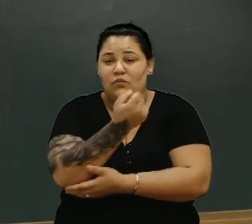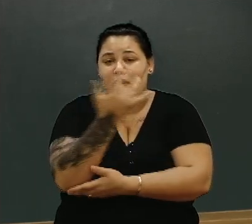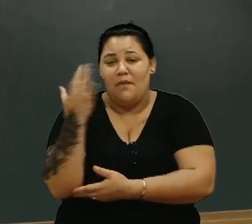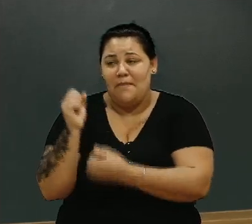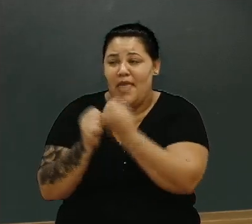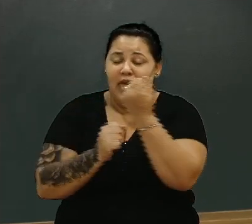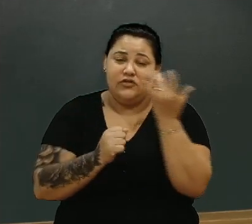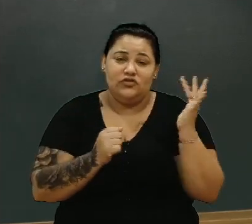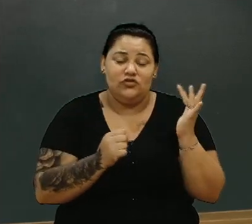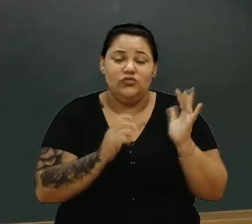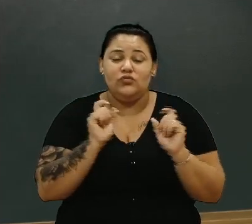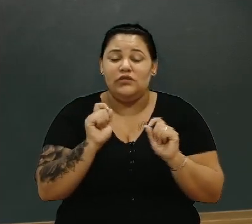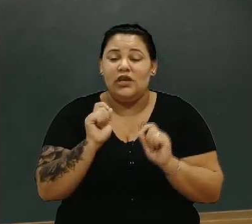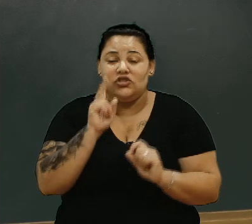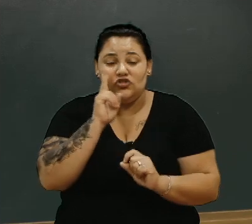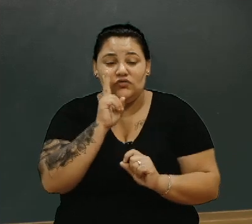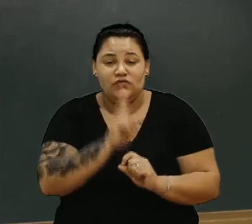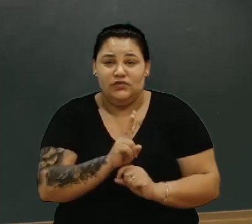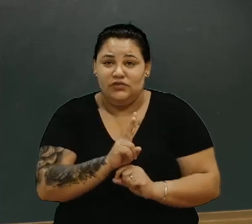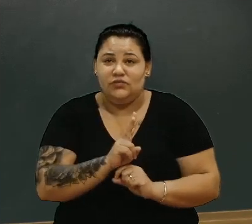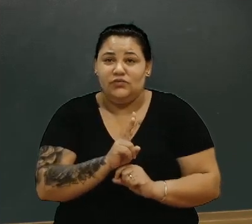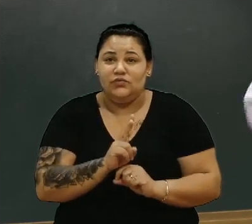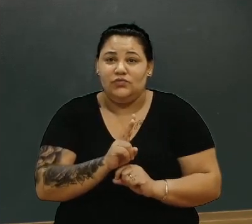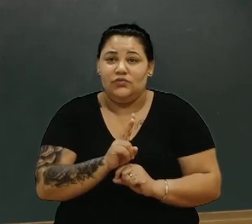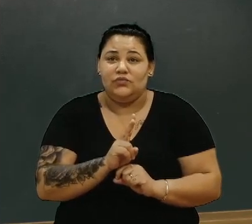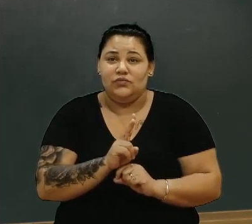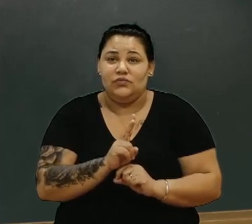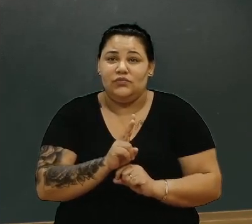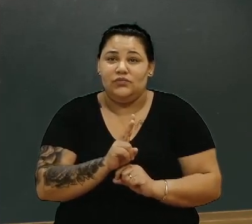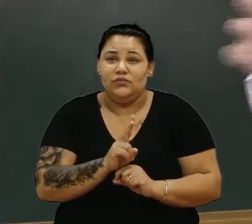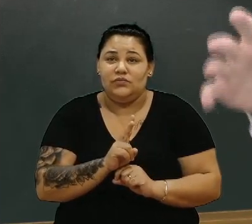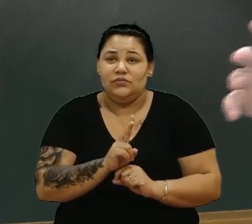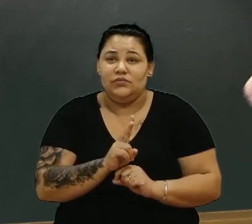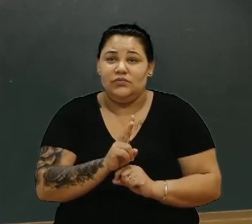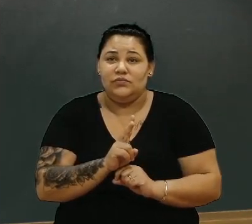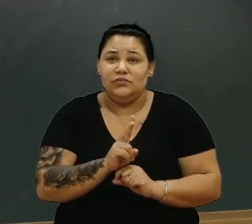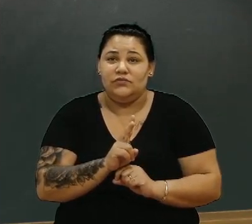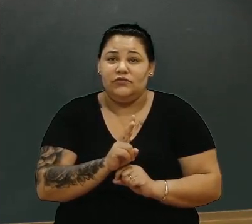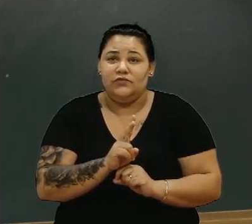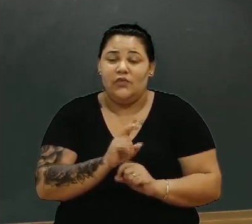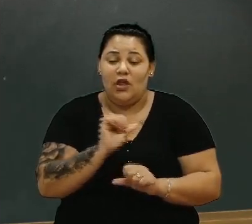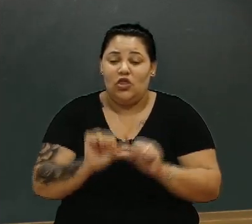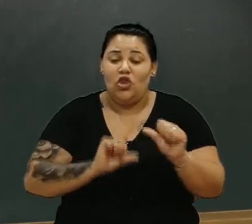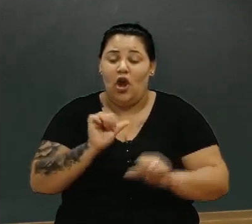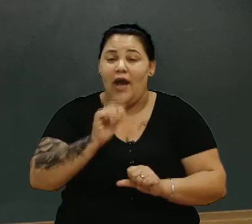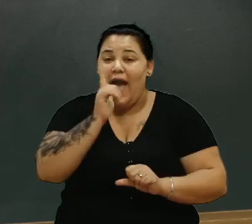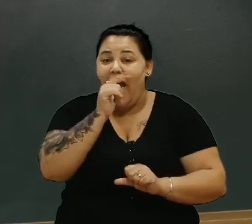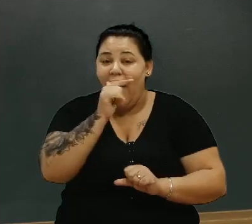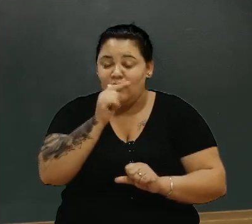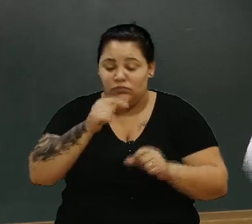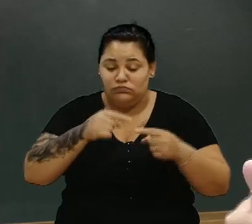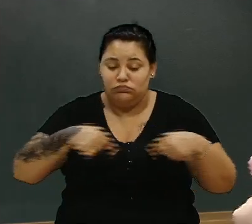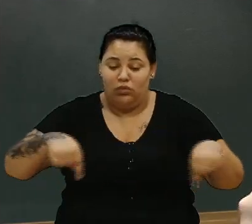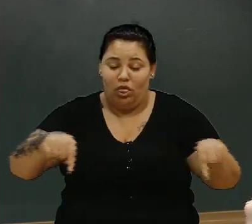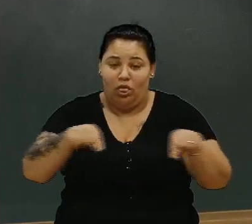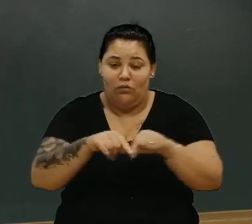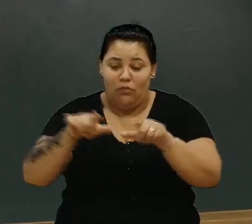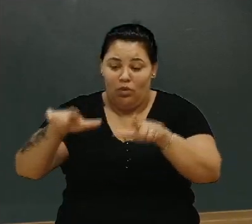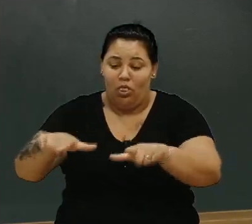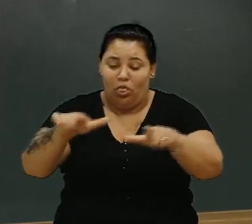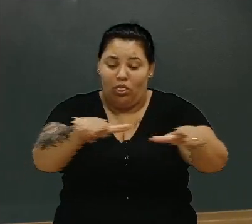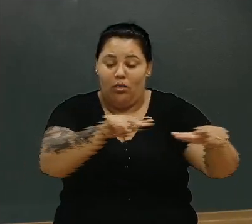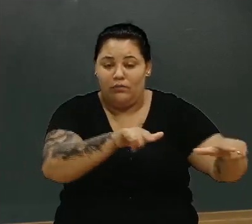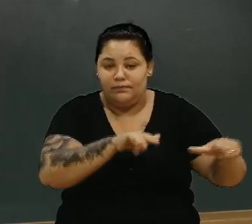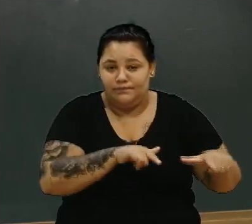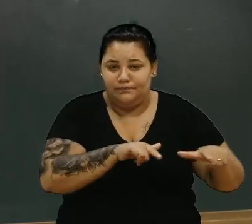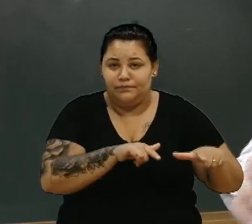no planeta no último período, graças ao aquecimento global, foi uma distorção das zonas de água e uma alteração significativa das zonas de bloqueio. Então,